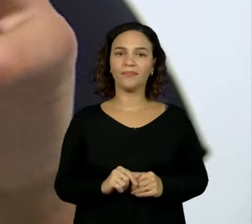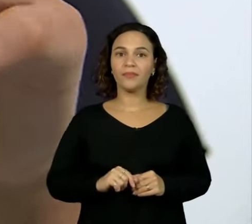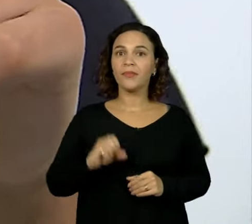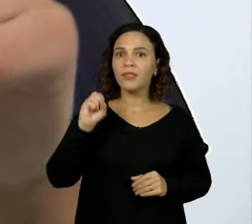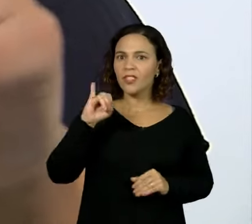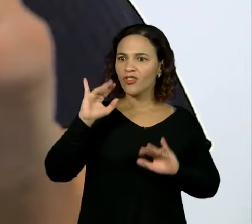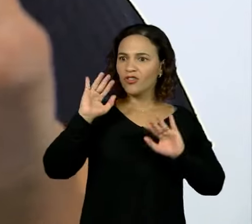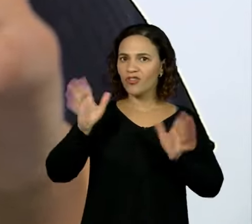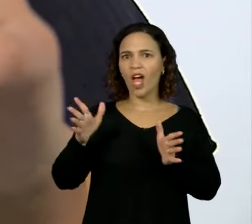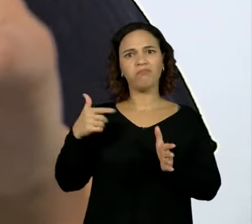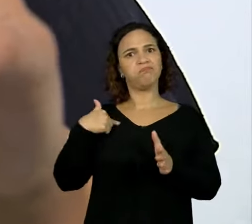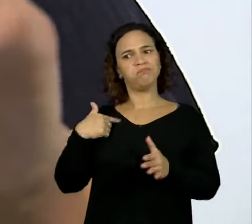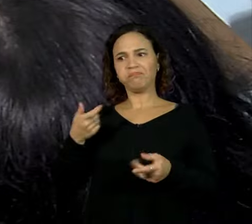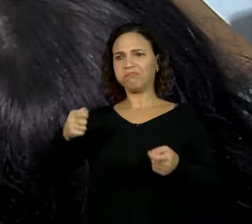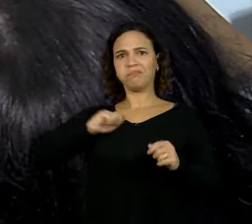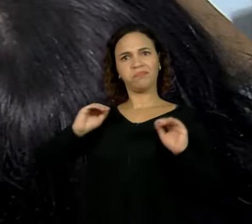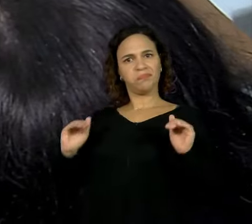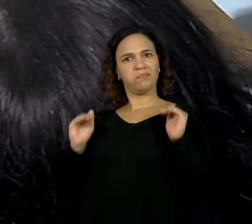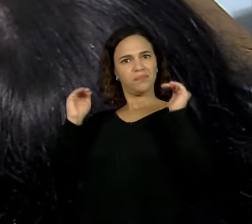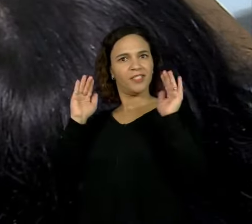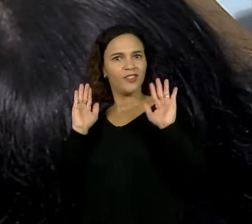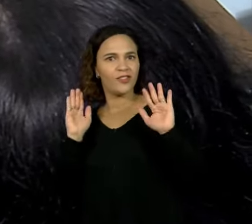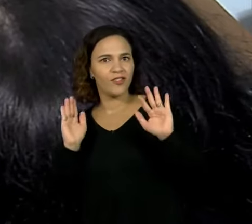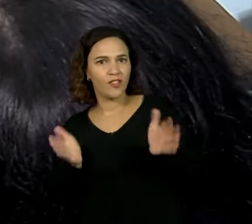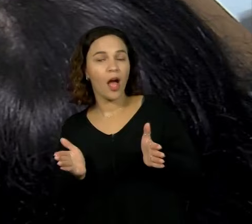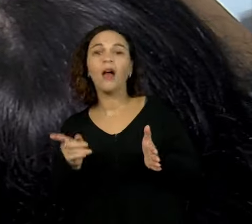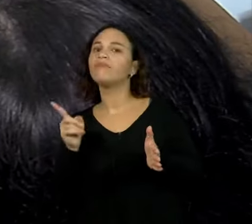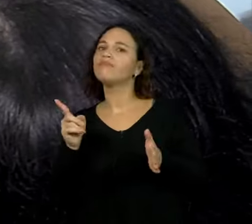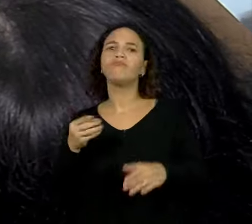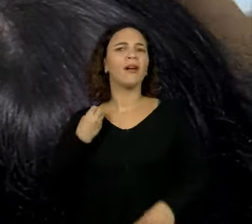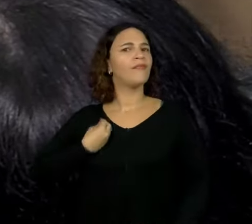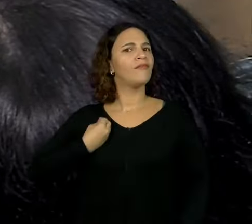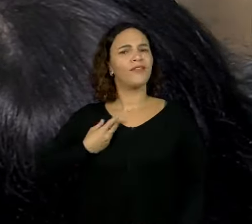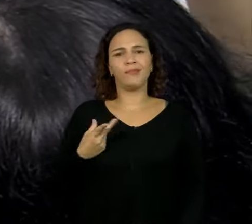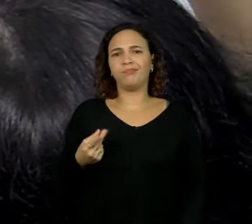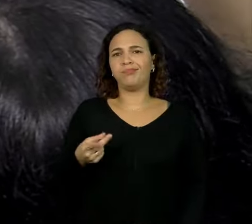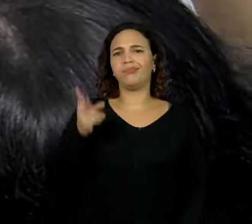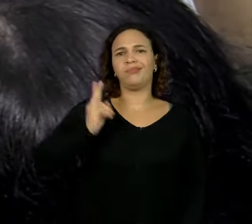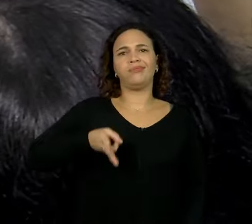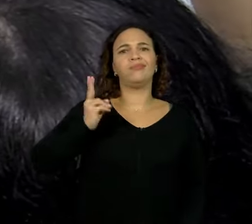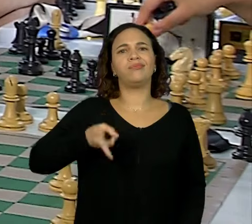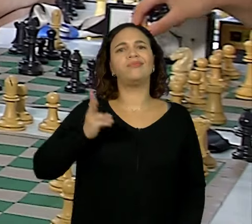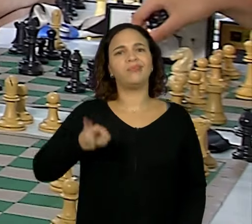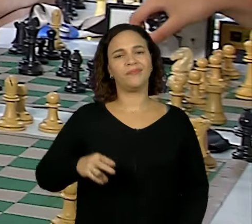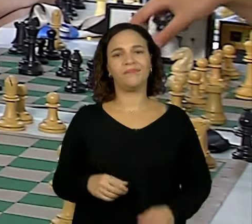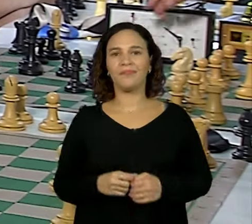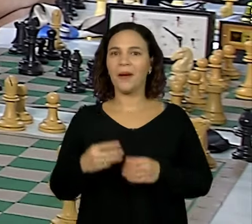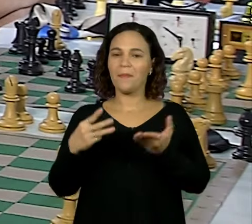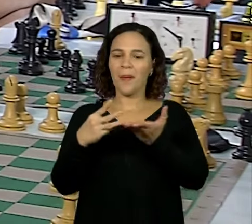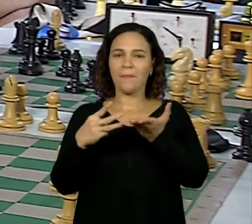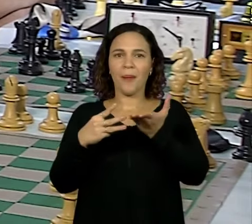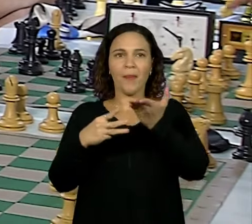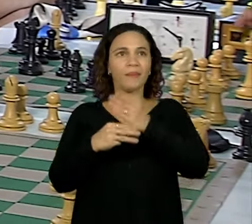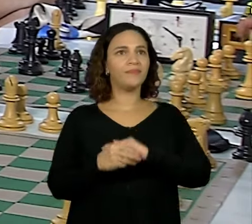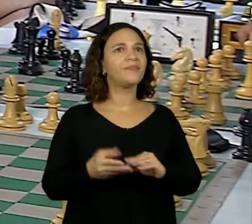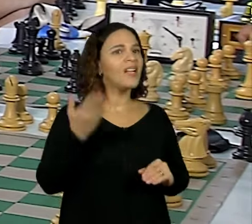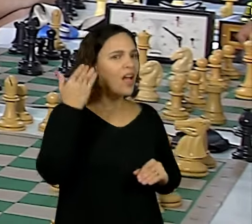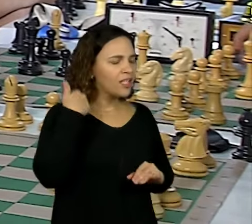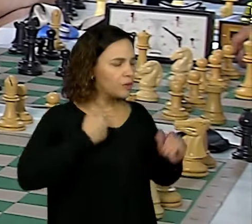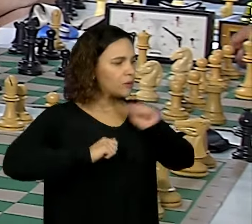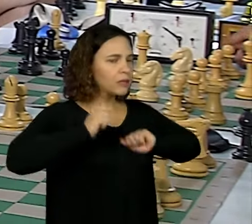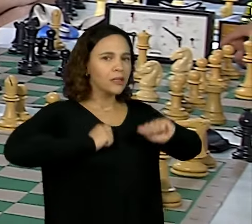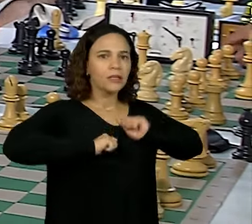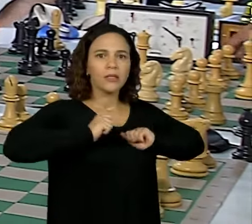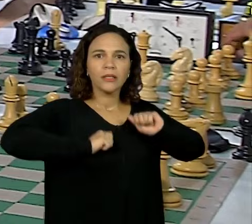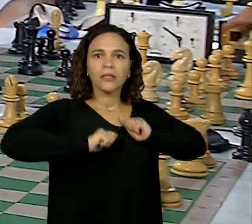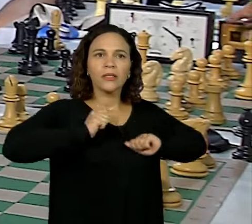jogador obtém o título de mestre, ele o mantém por toda a vida. Eu parei de ficar ansiosa,